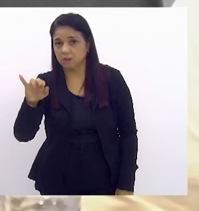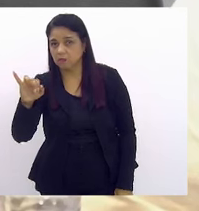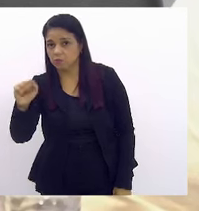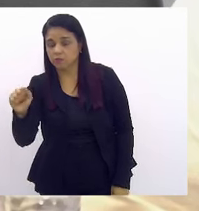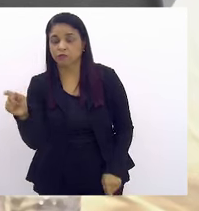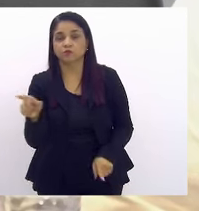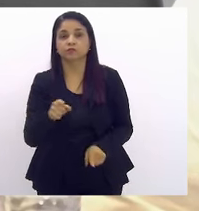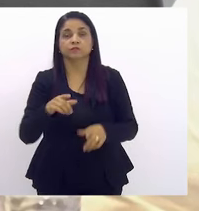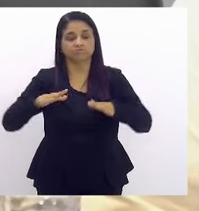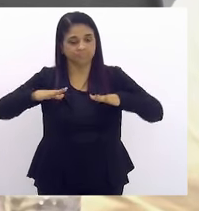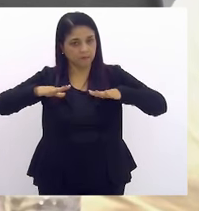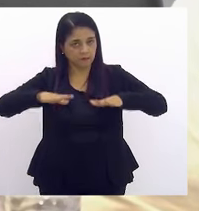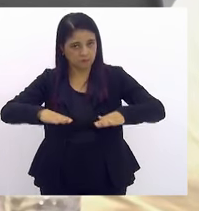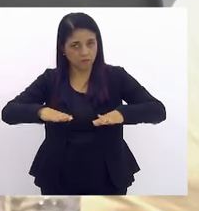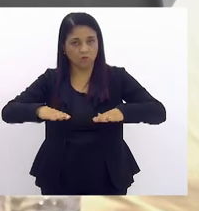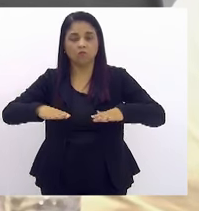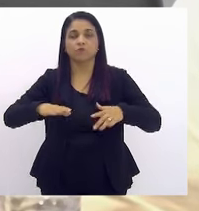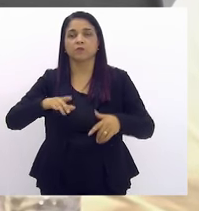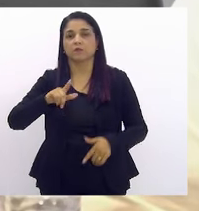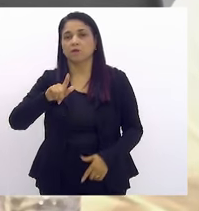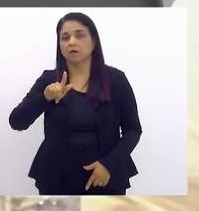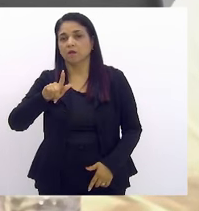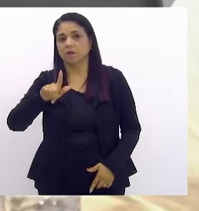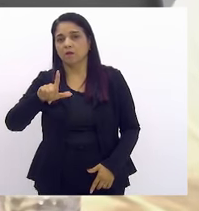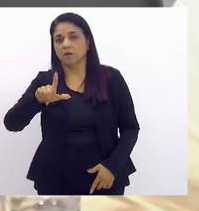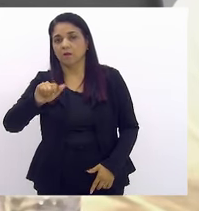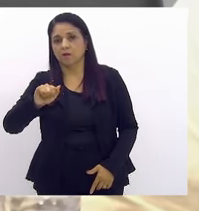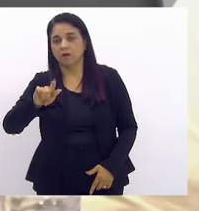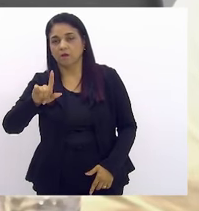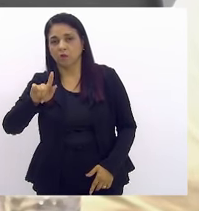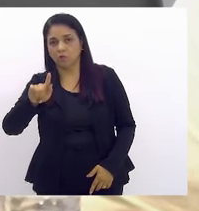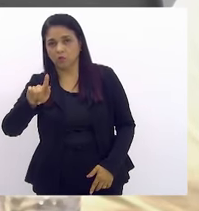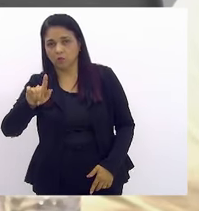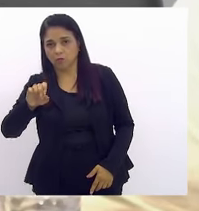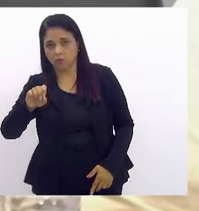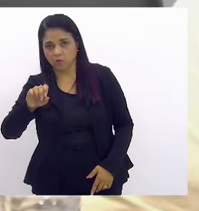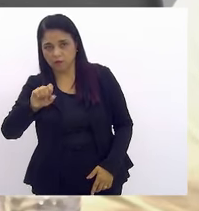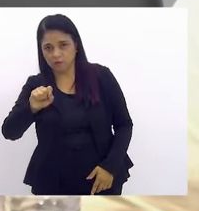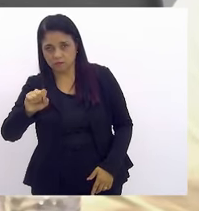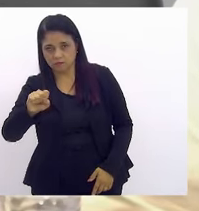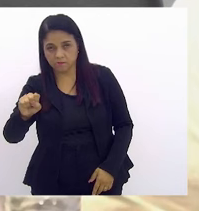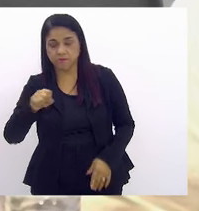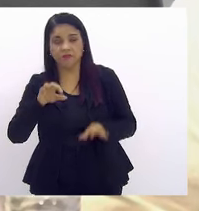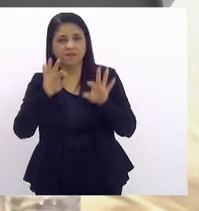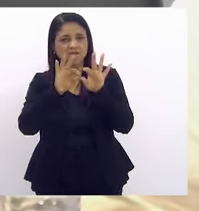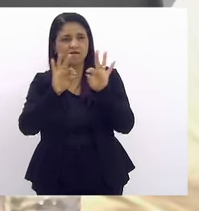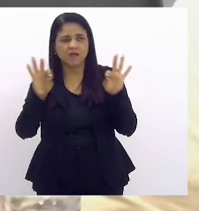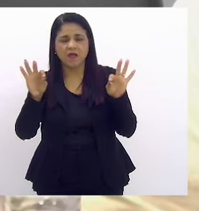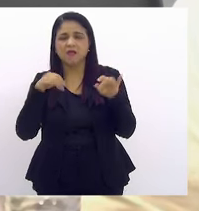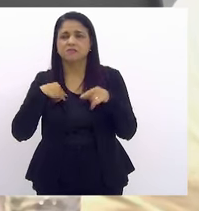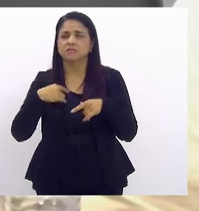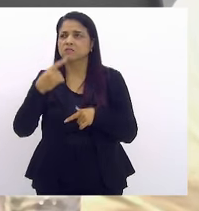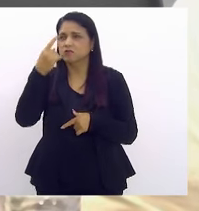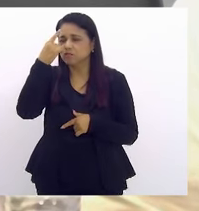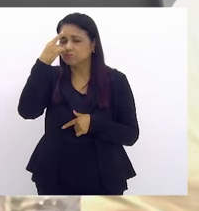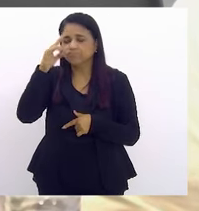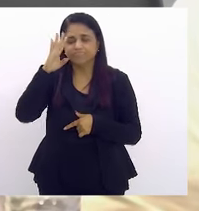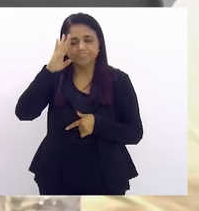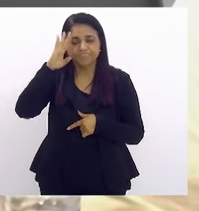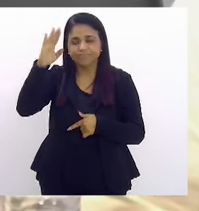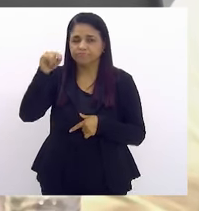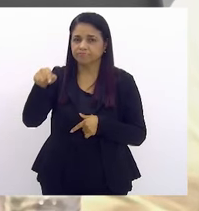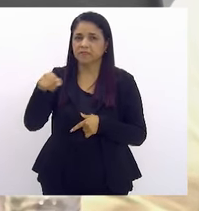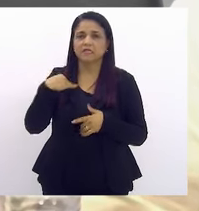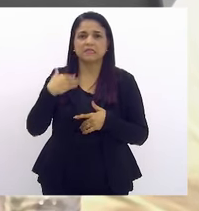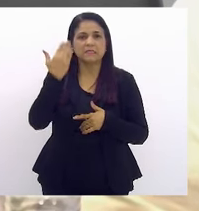Eu vou me ater aqui rapidamente, deputado, a algumas frases que vocês colocaram que eu acho que são fundamentais da gente entender